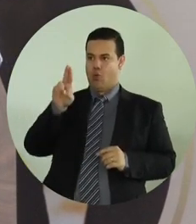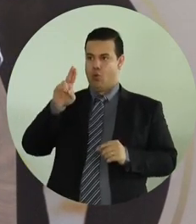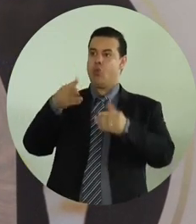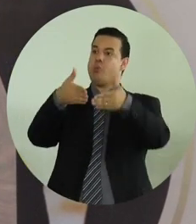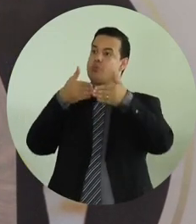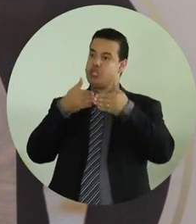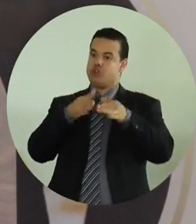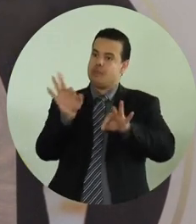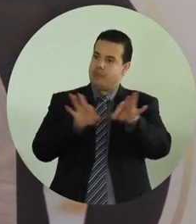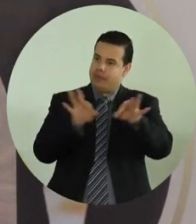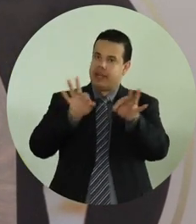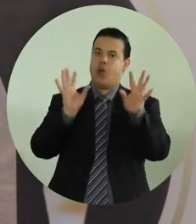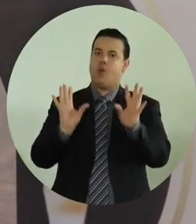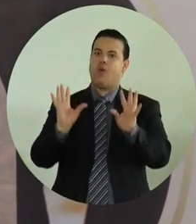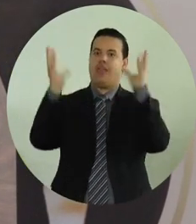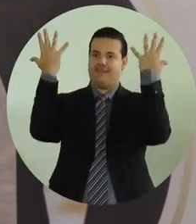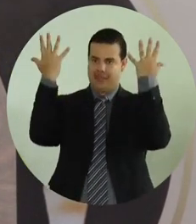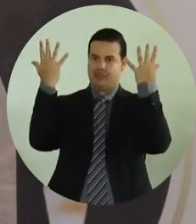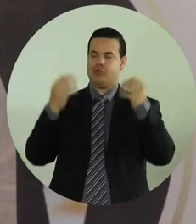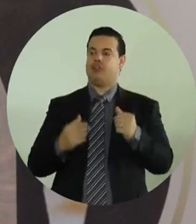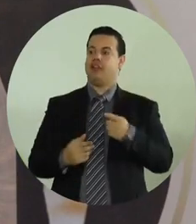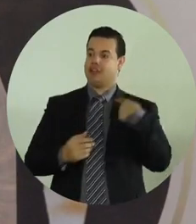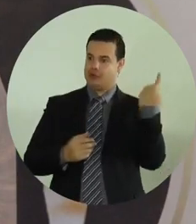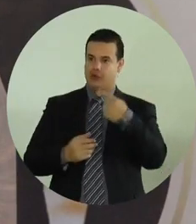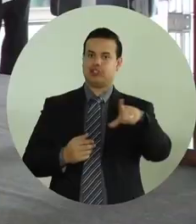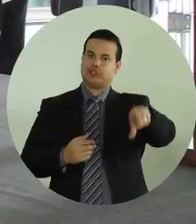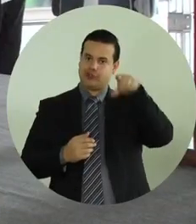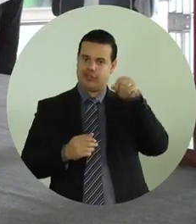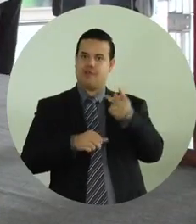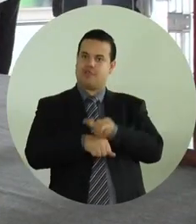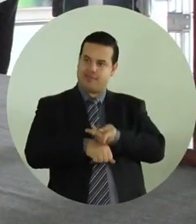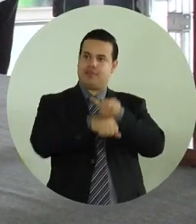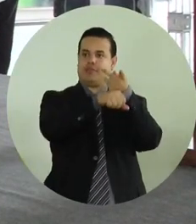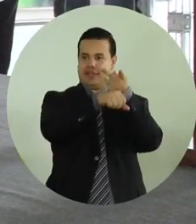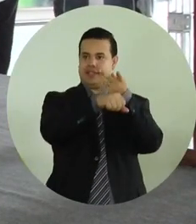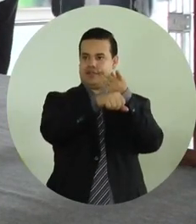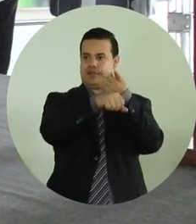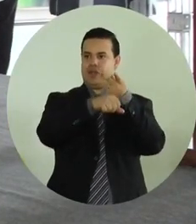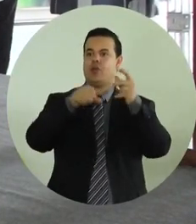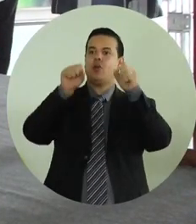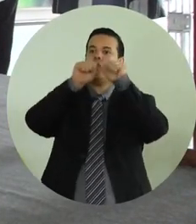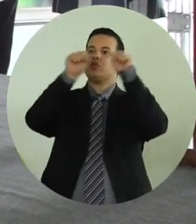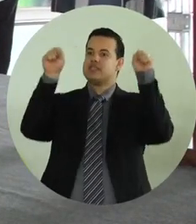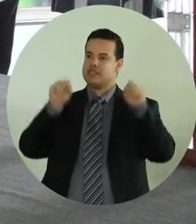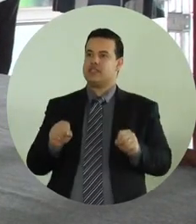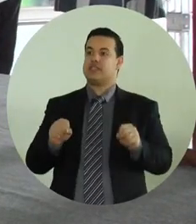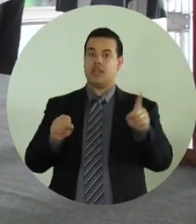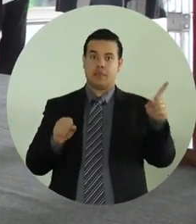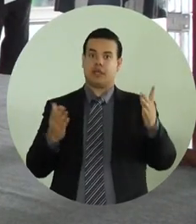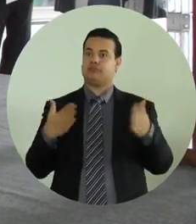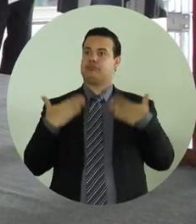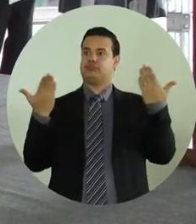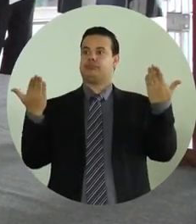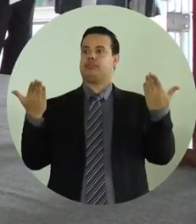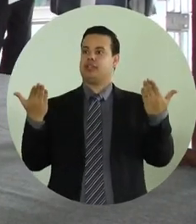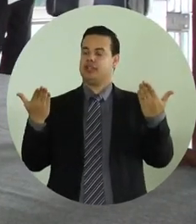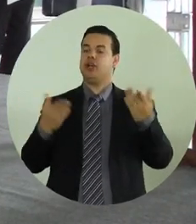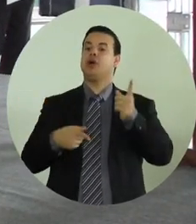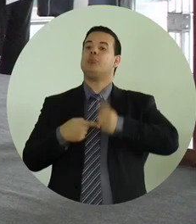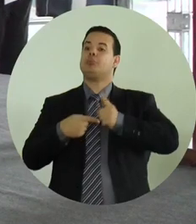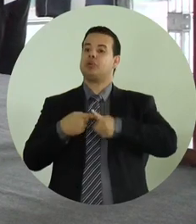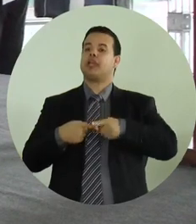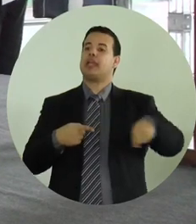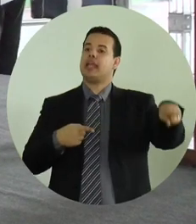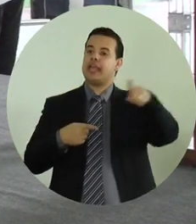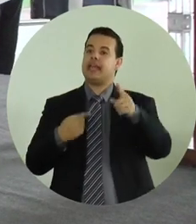evento. Escolhemos a premiação. O sistema ONU ficou muito assustado. Eles tinham